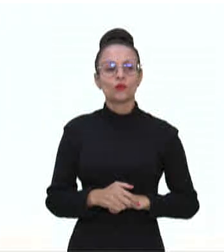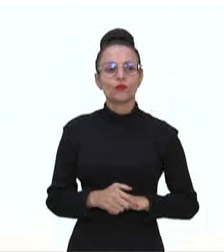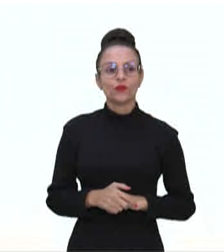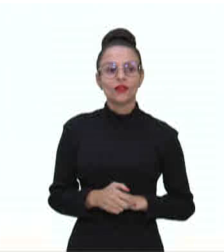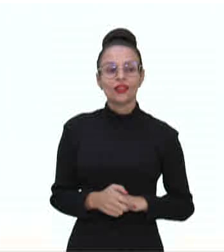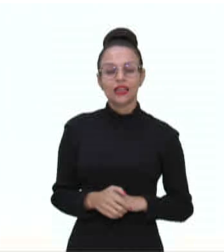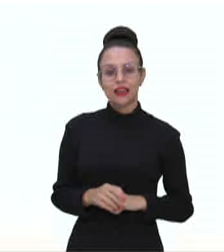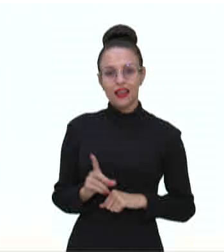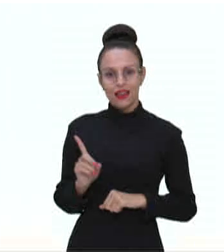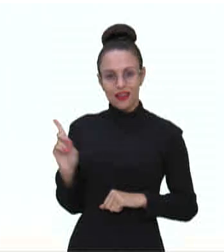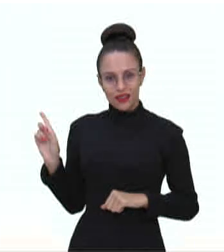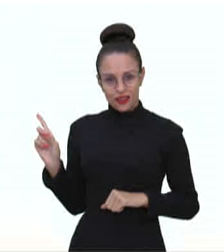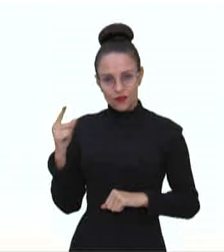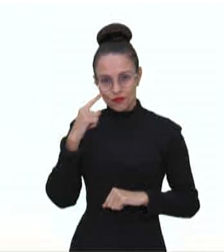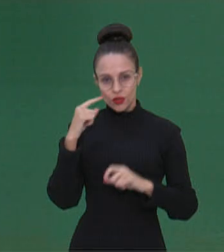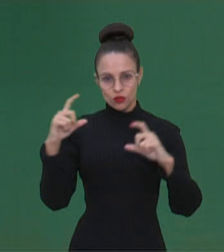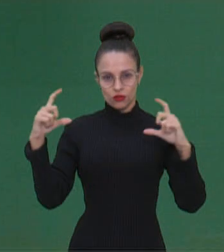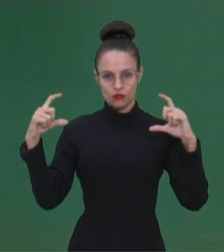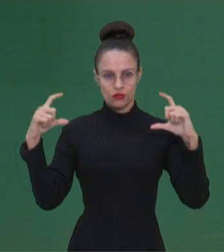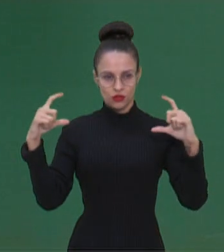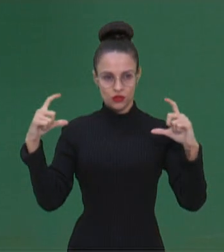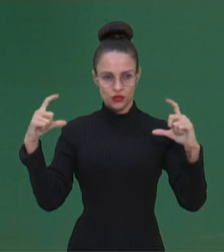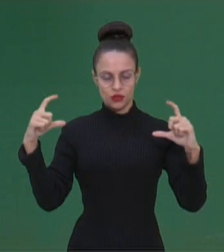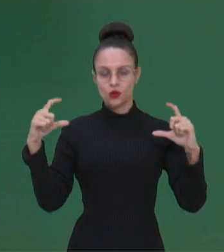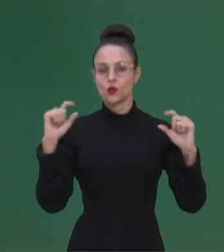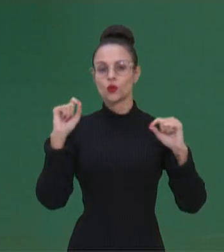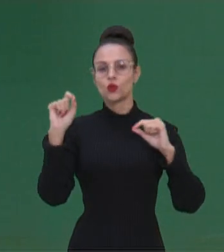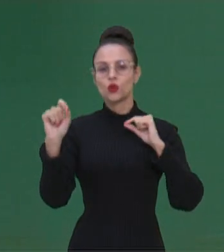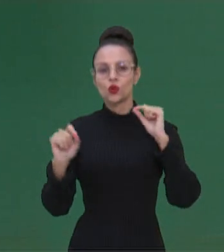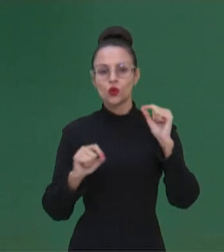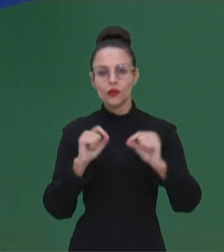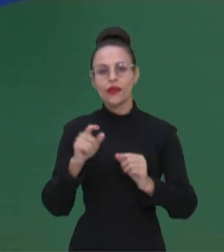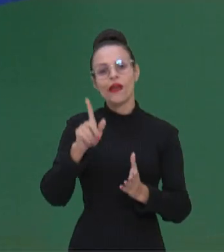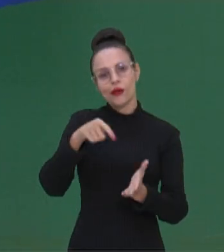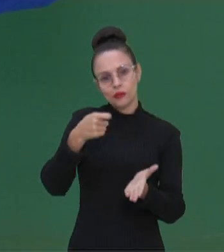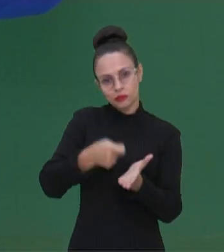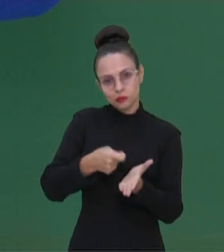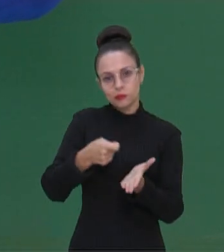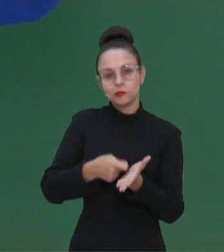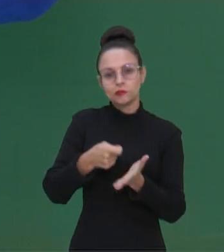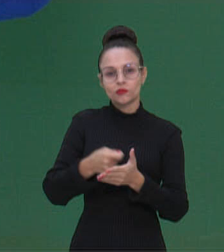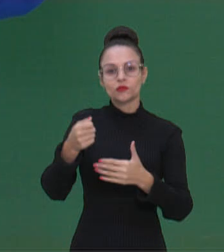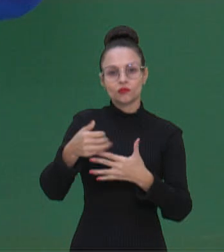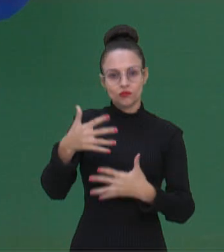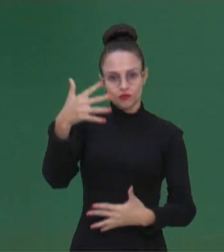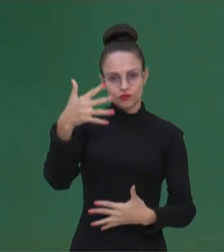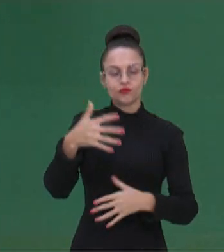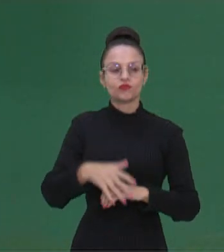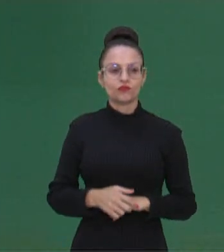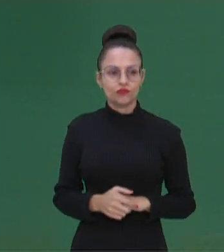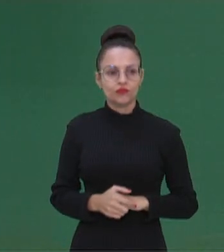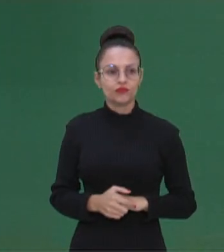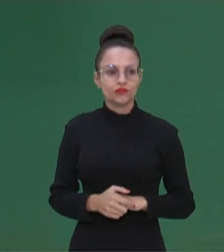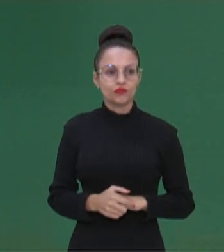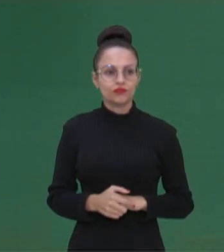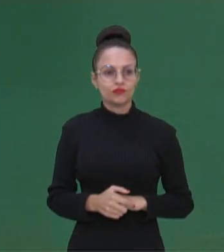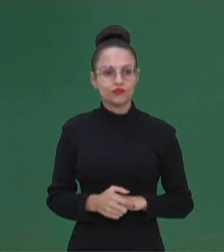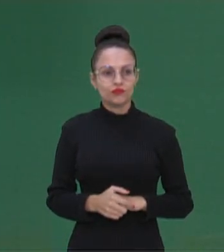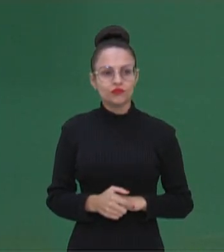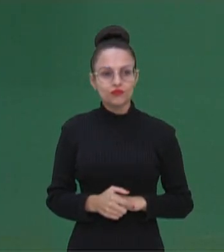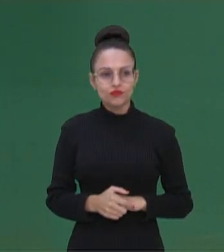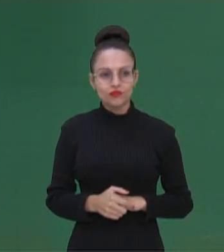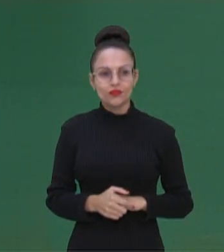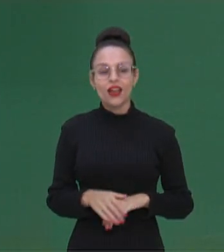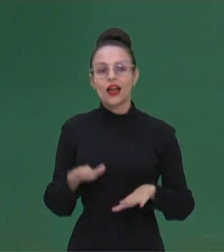aqui eu tenho os elementos que são obrigatórios ali no LIDE, ok? Às